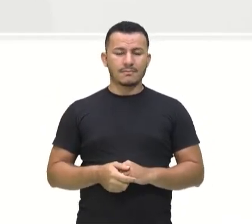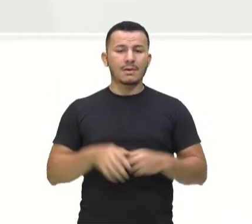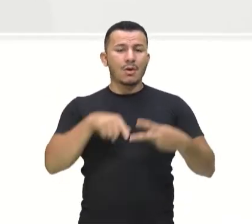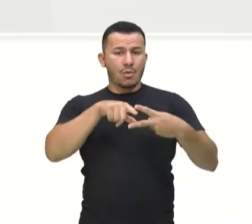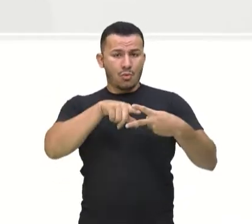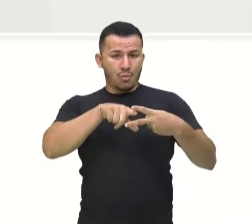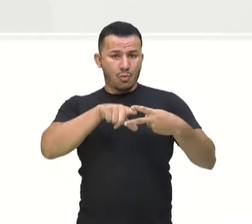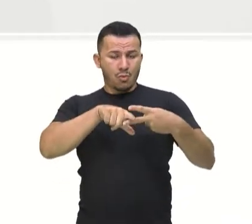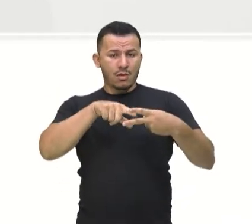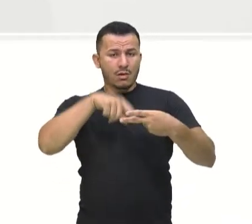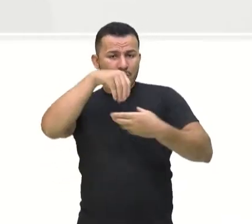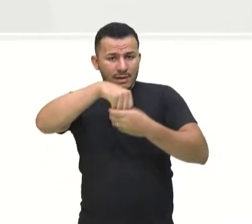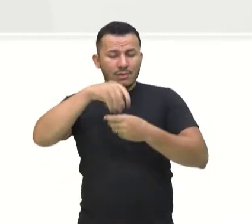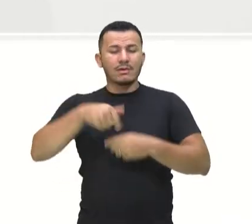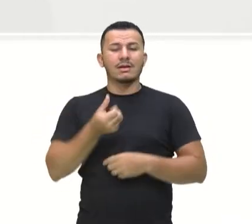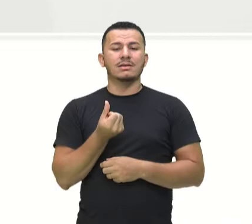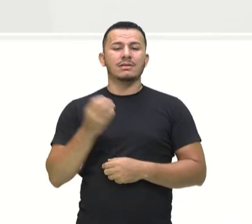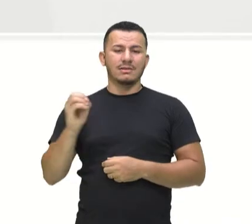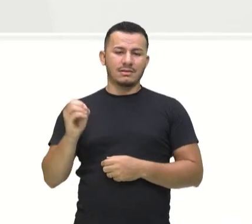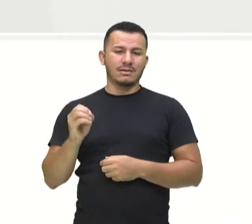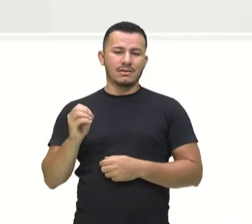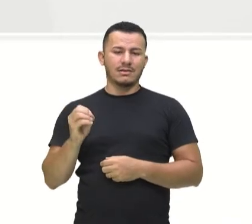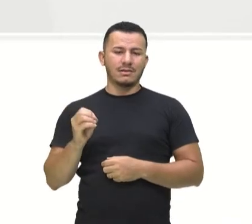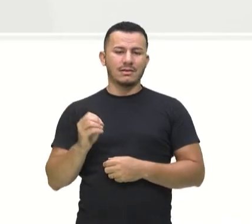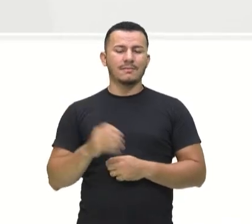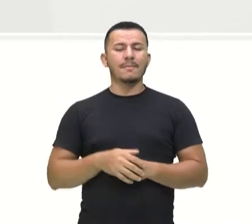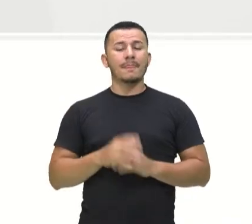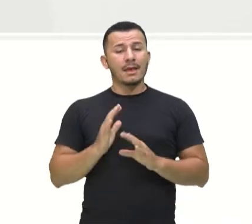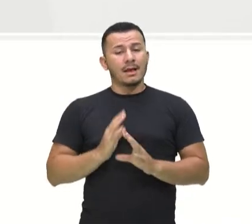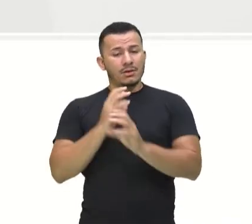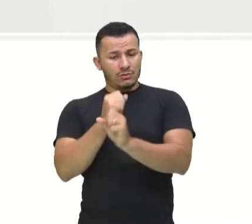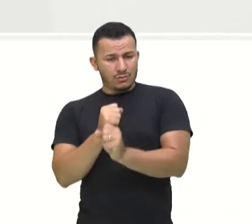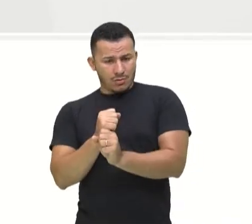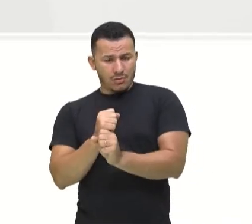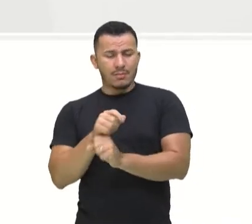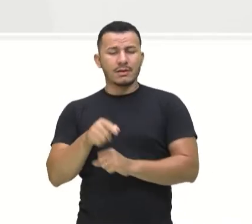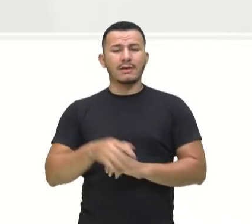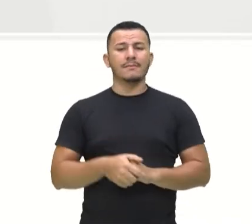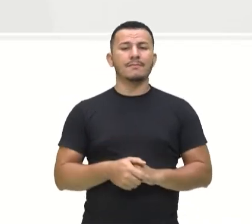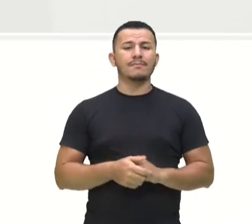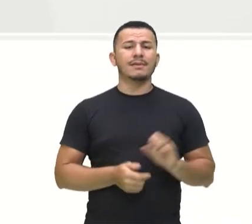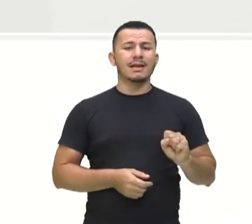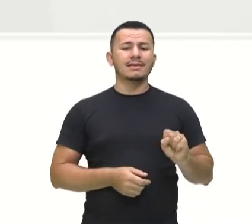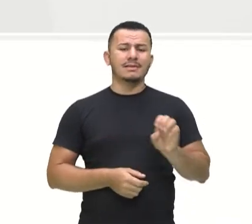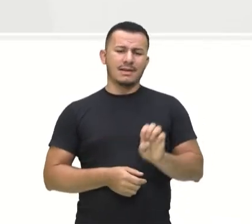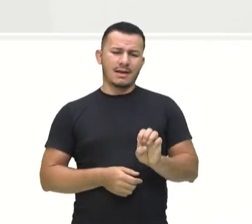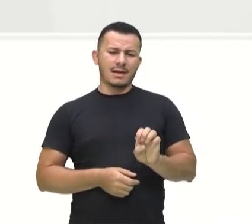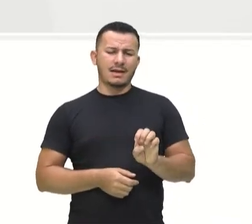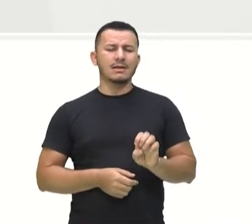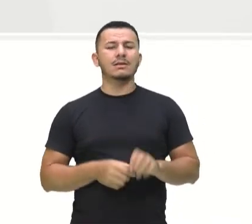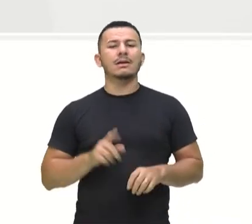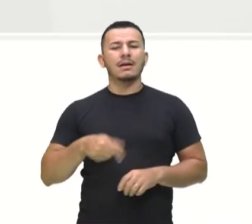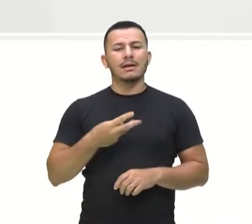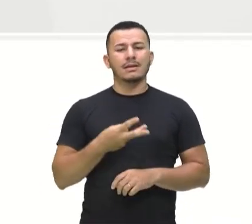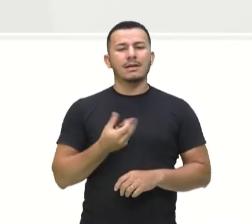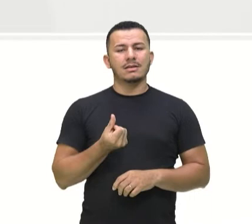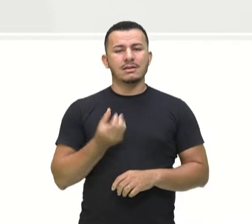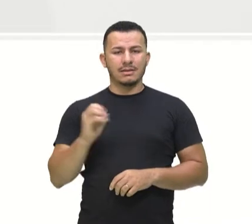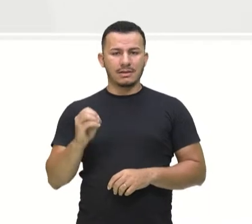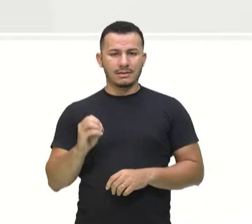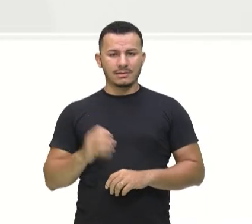vale 60 graus, né? E aí, a soma dos ângulos externos, que o senhor chamou de SE, também vai ser igual a